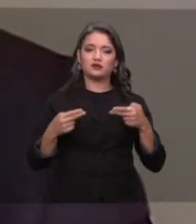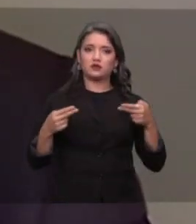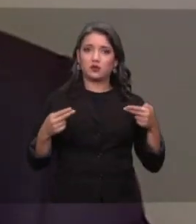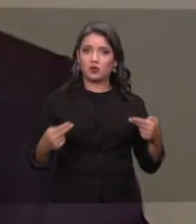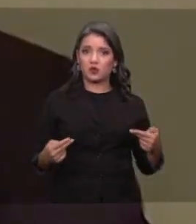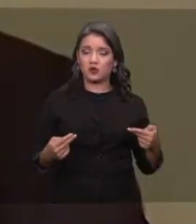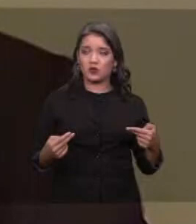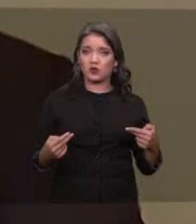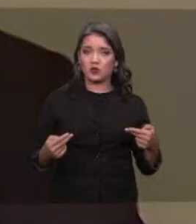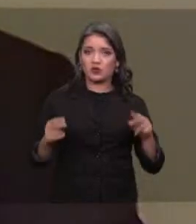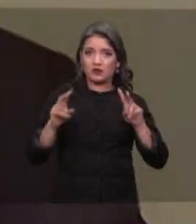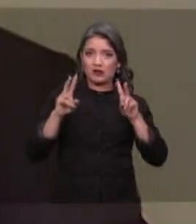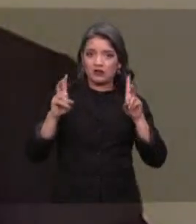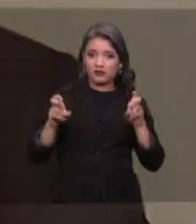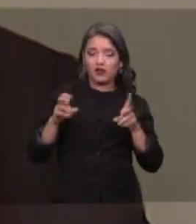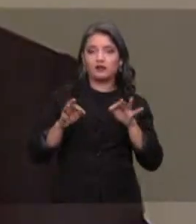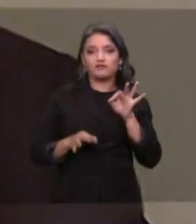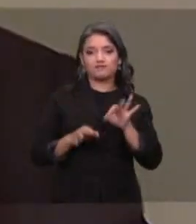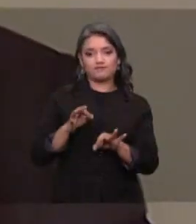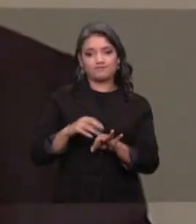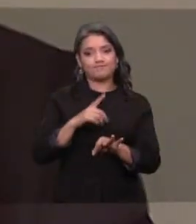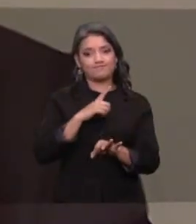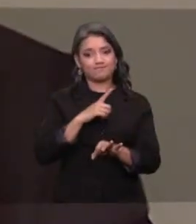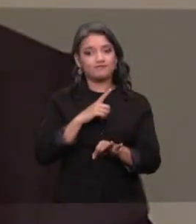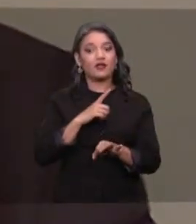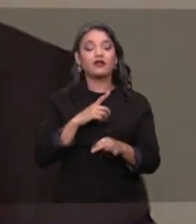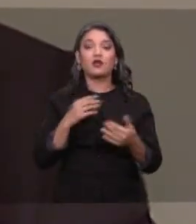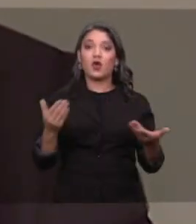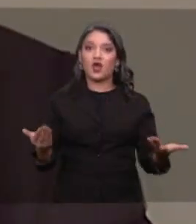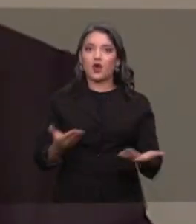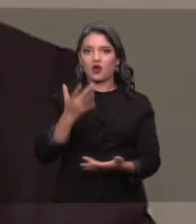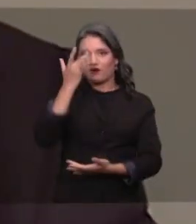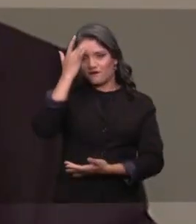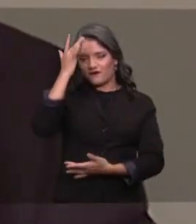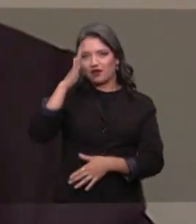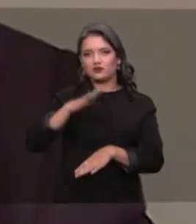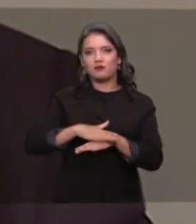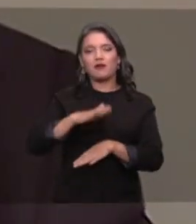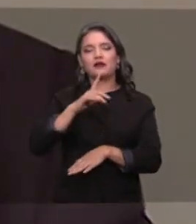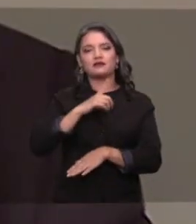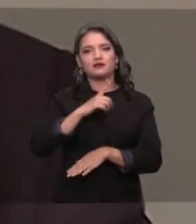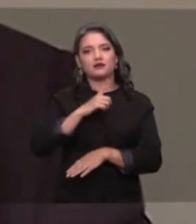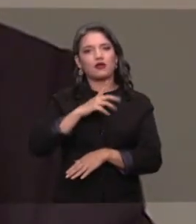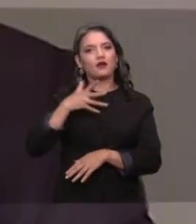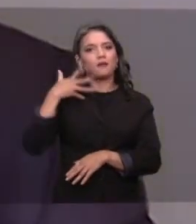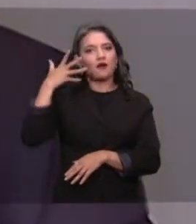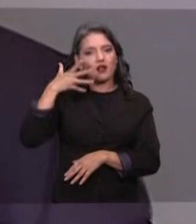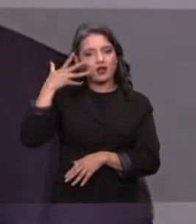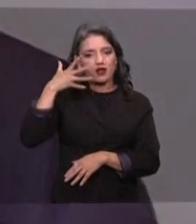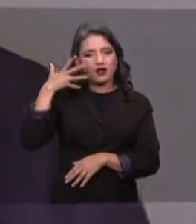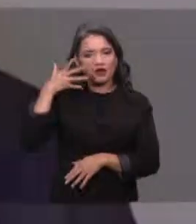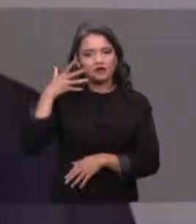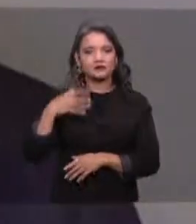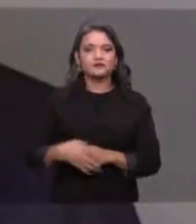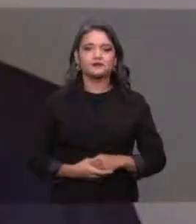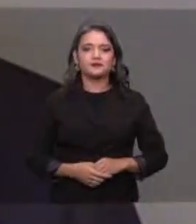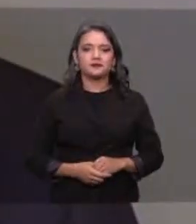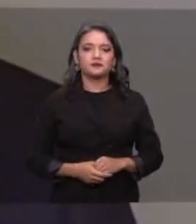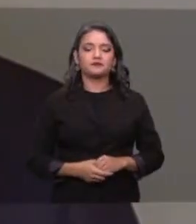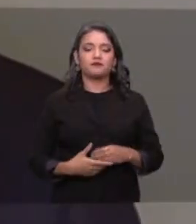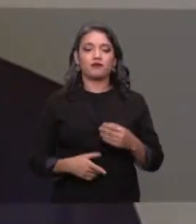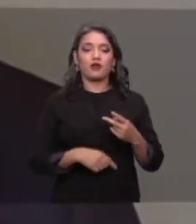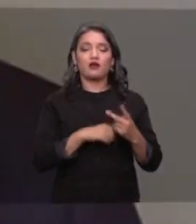abordadas nestas ações e que facilitam e muito, portanto, as manifestações da tribuna.